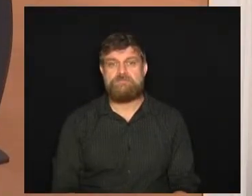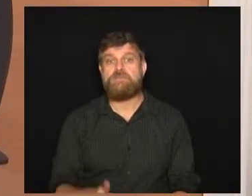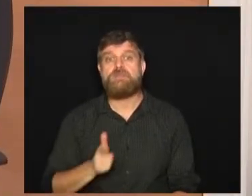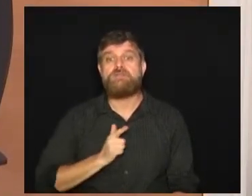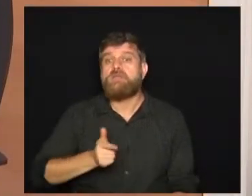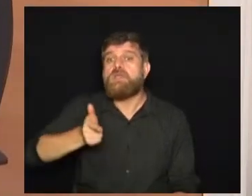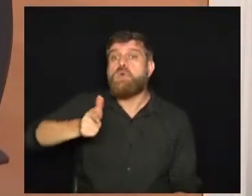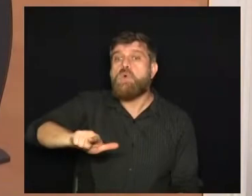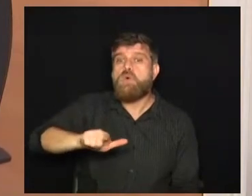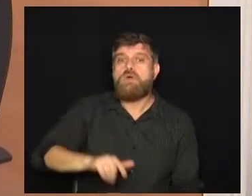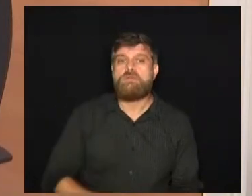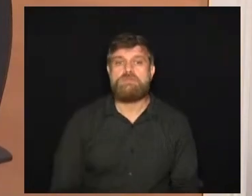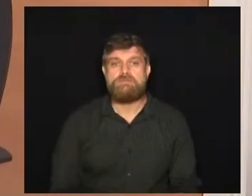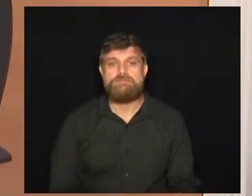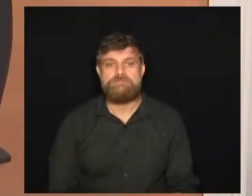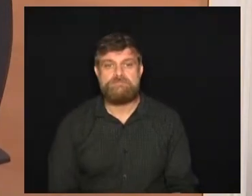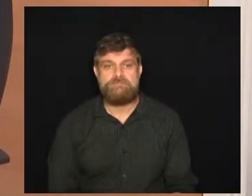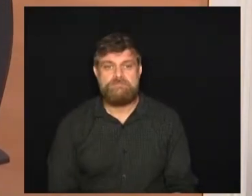Mas aqui, Camila.